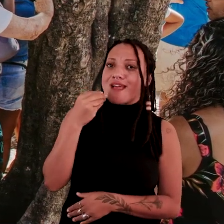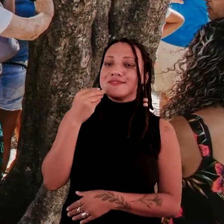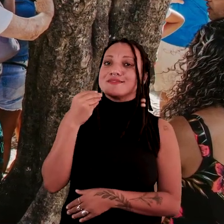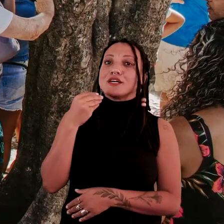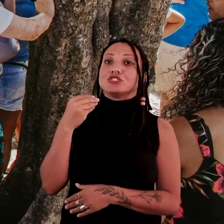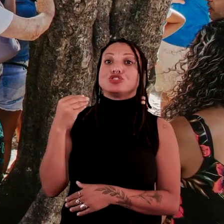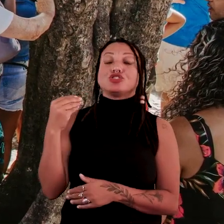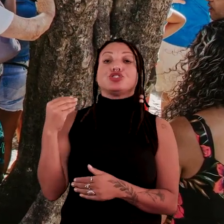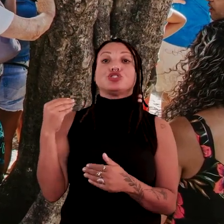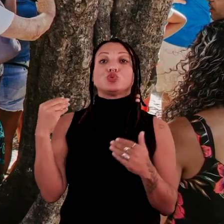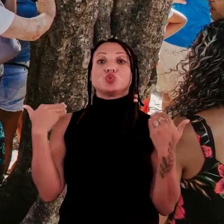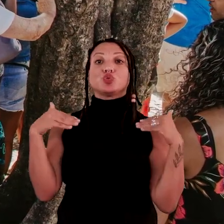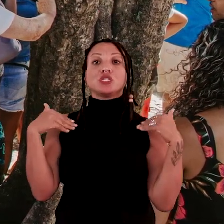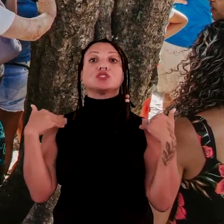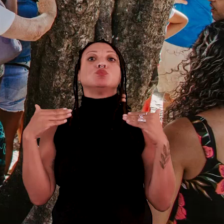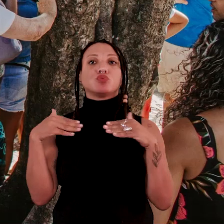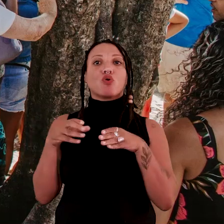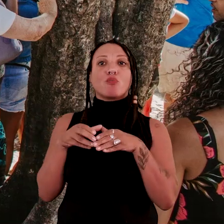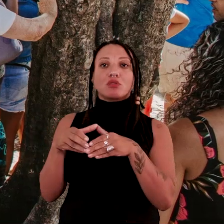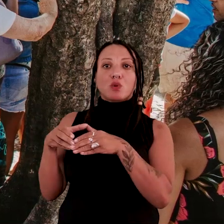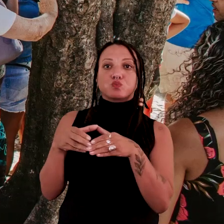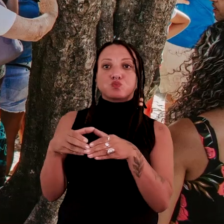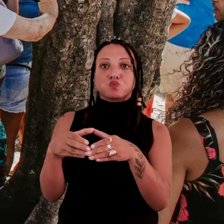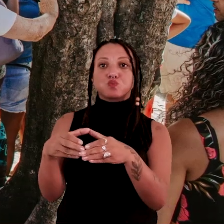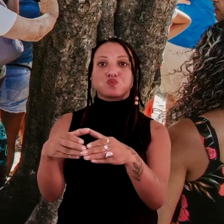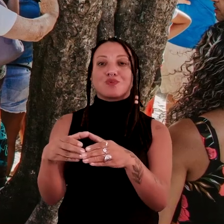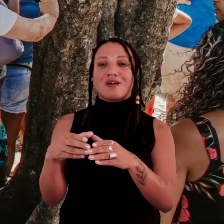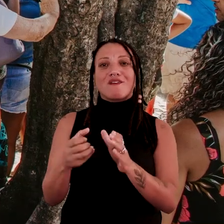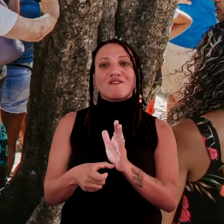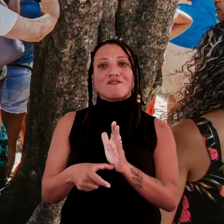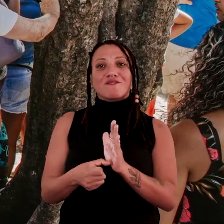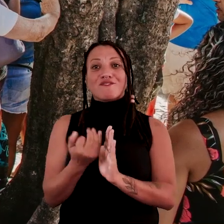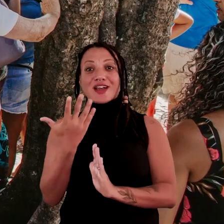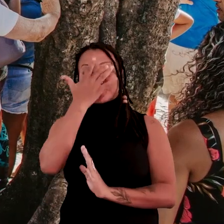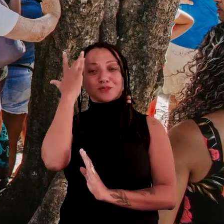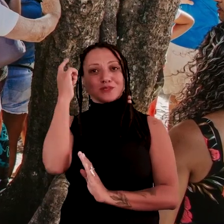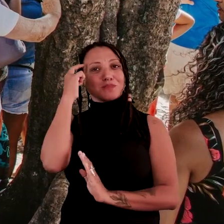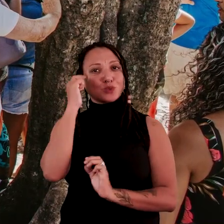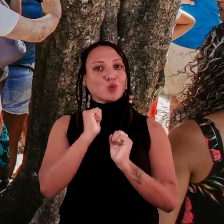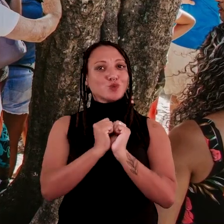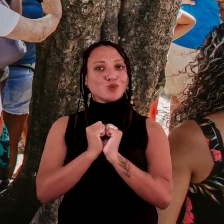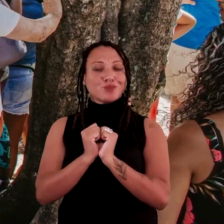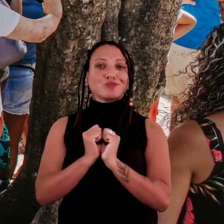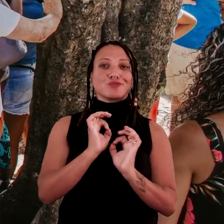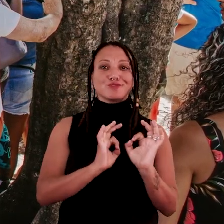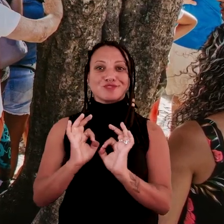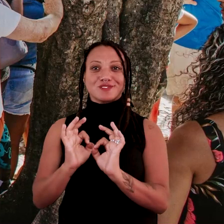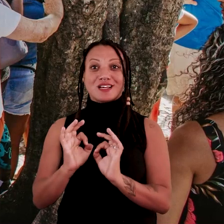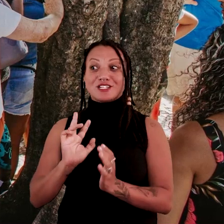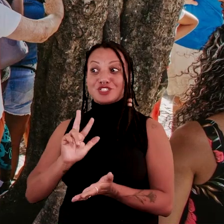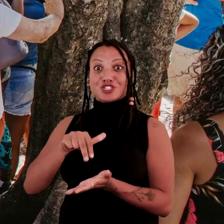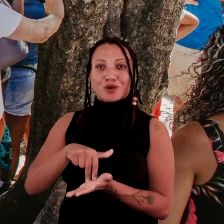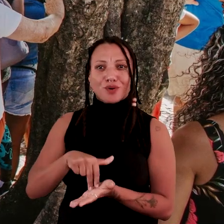chega, já existia esse desejo e atuações pontuais da comunidade, né, que vem desenvolvendo isso ao longo de 5 anos.